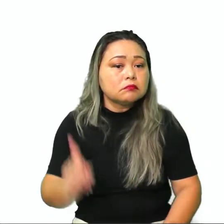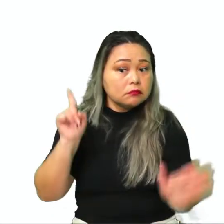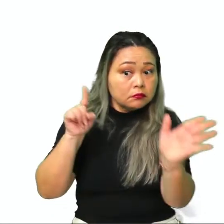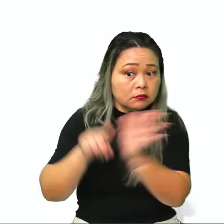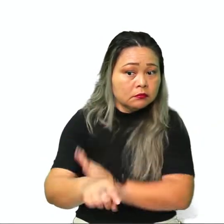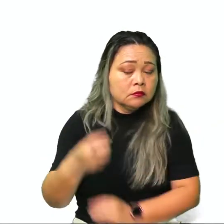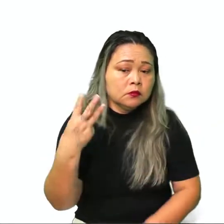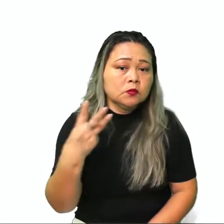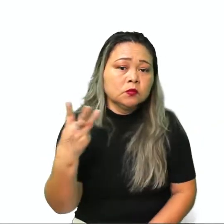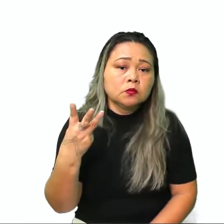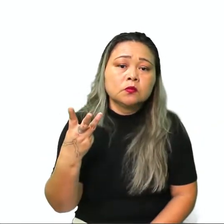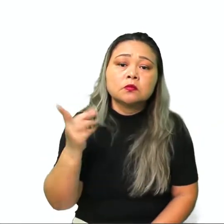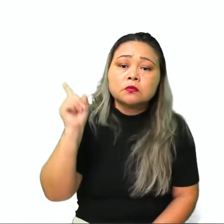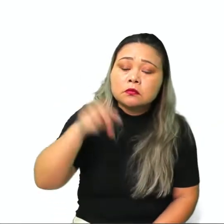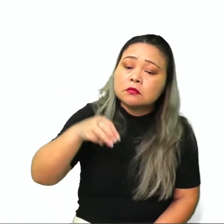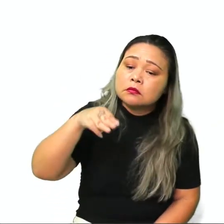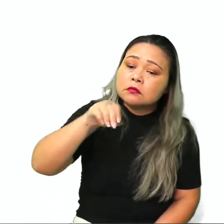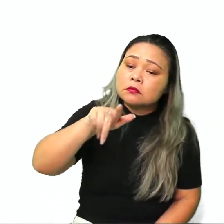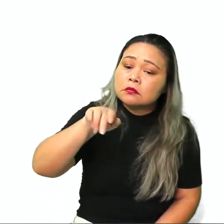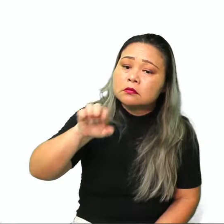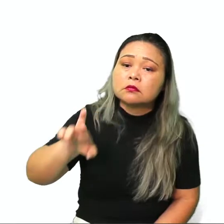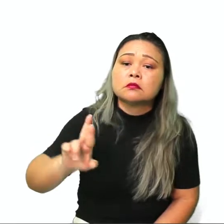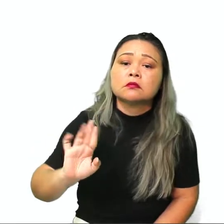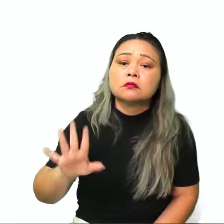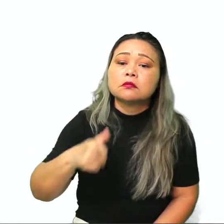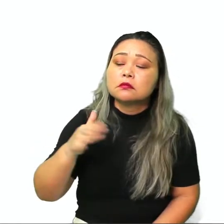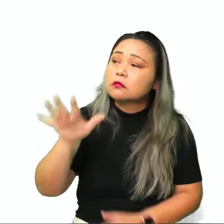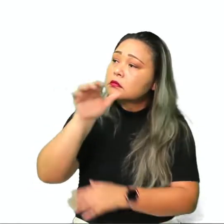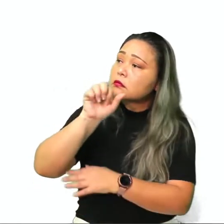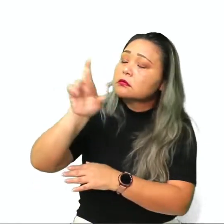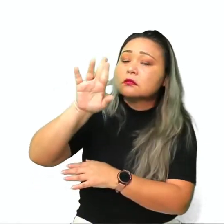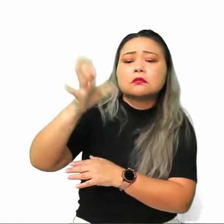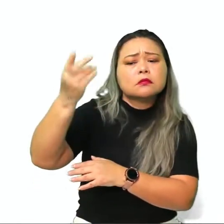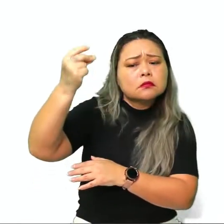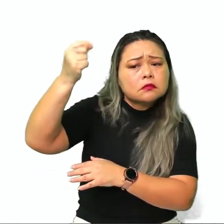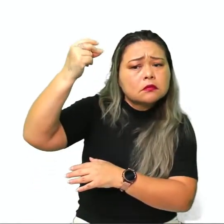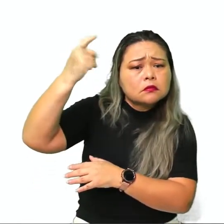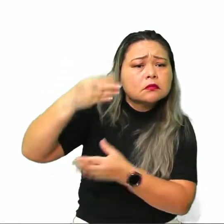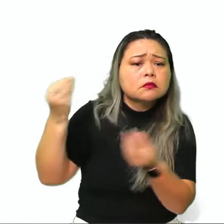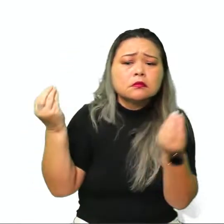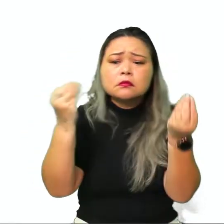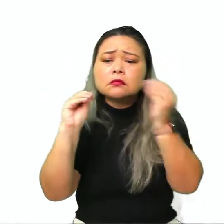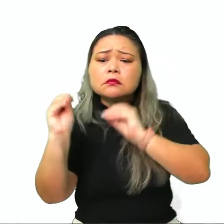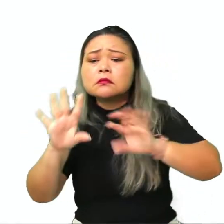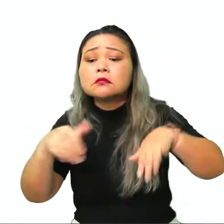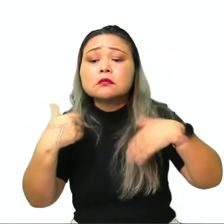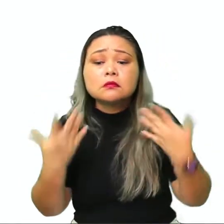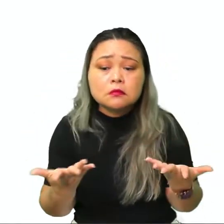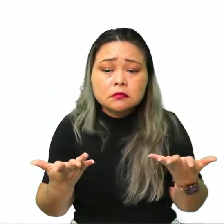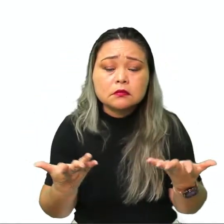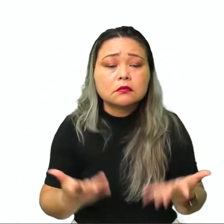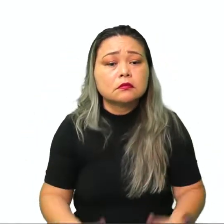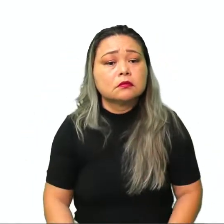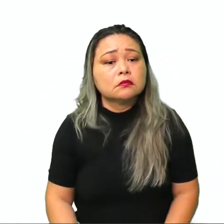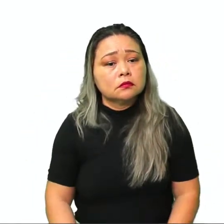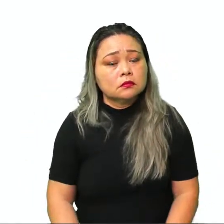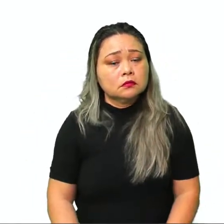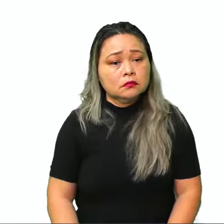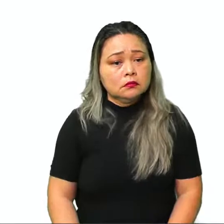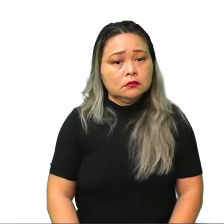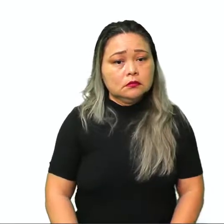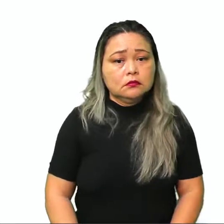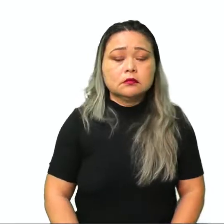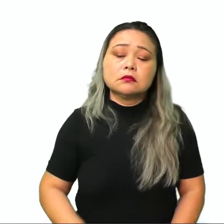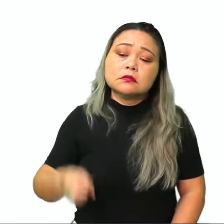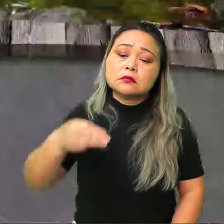Questão 3. Segundo Stanley Miller, a atmosfera primitiva era composta por quê? Lembra que ele